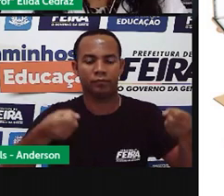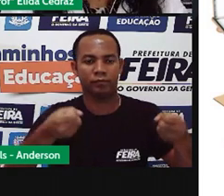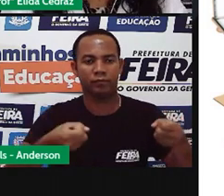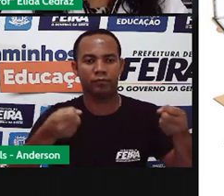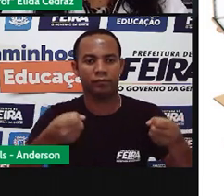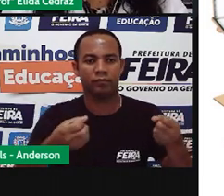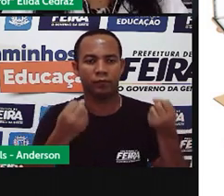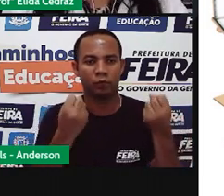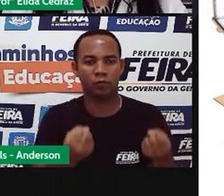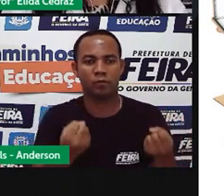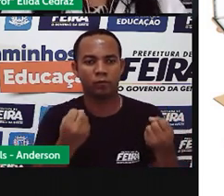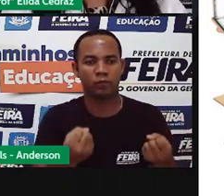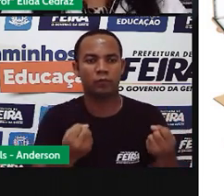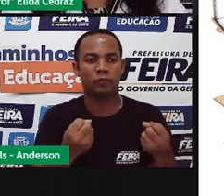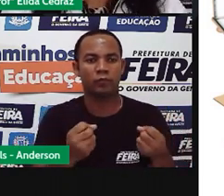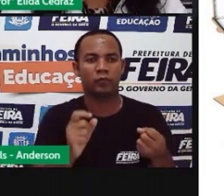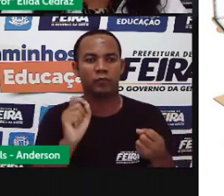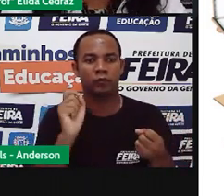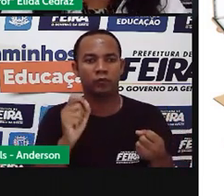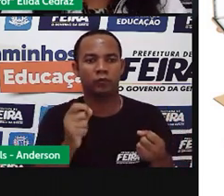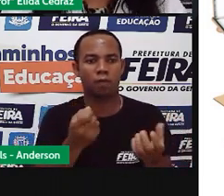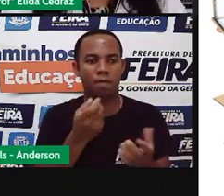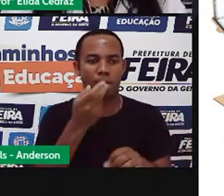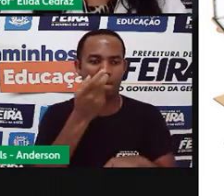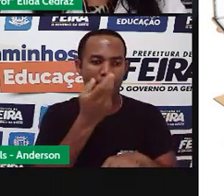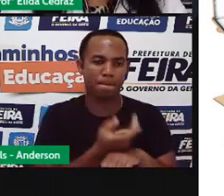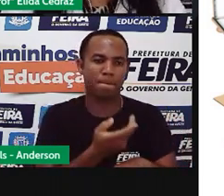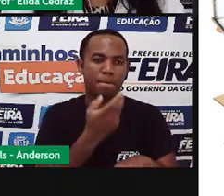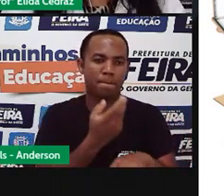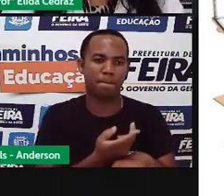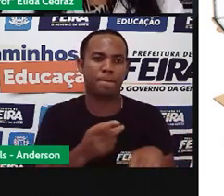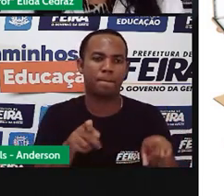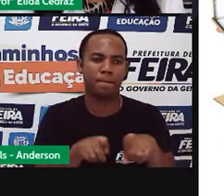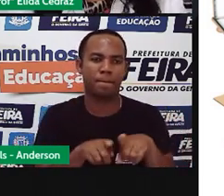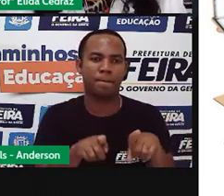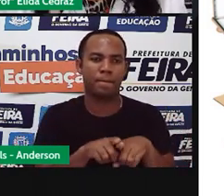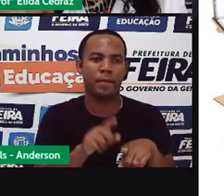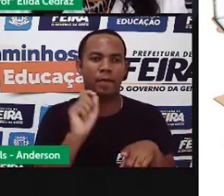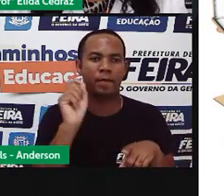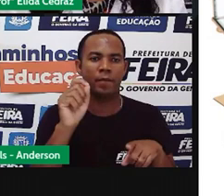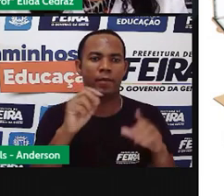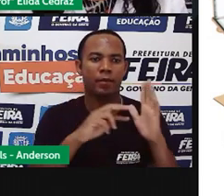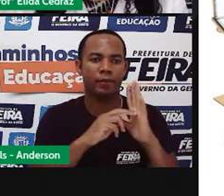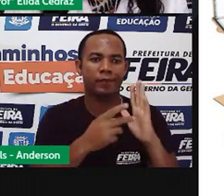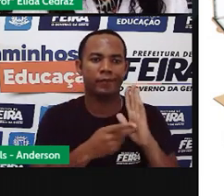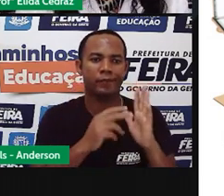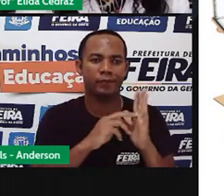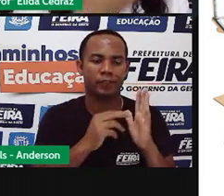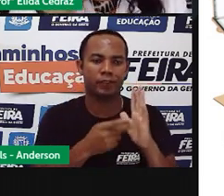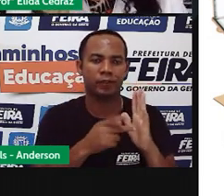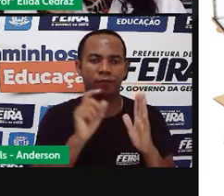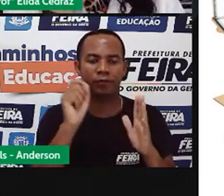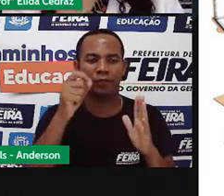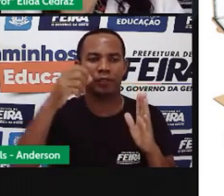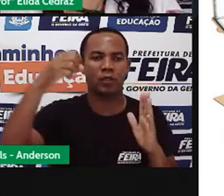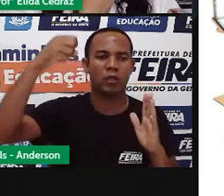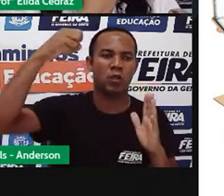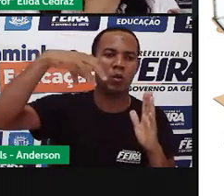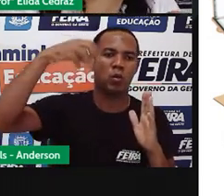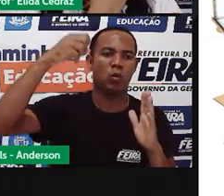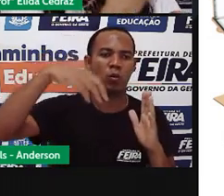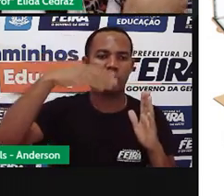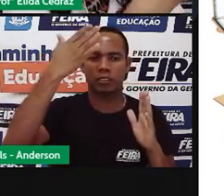é resistente, ela é opaca. Opaca significa que ela não permite que a luz passe. Você não